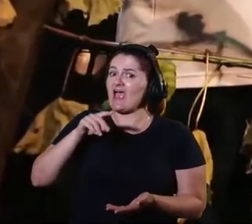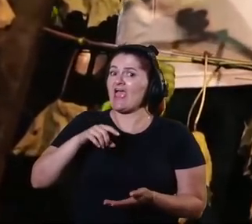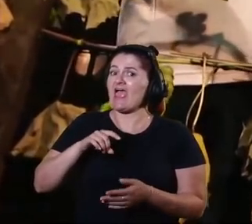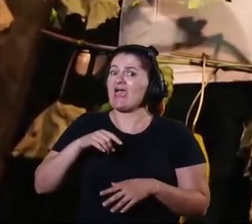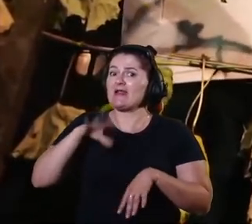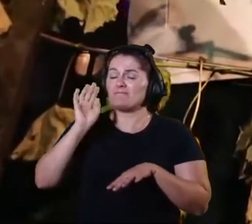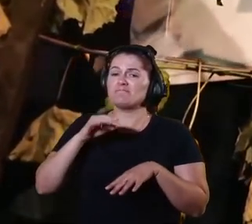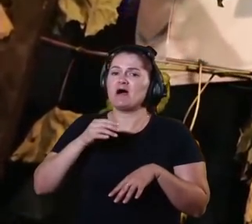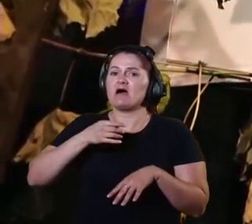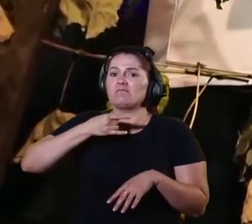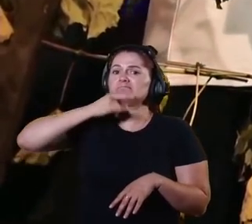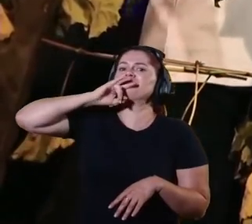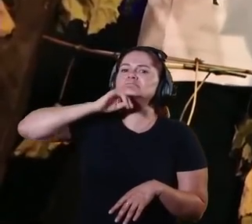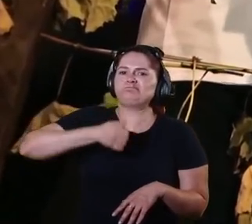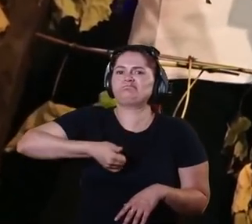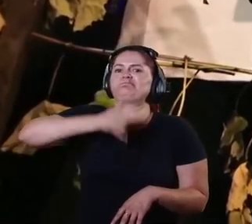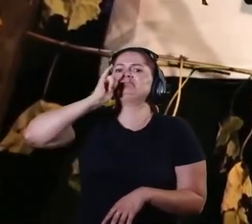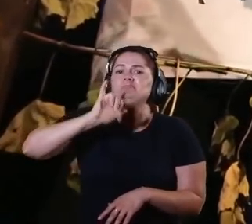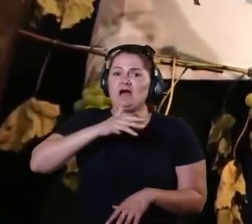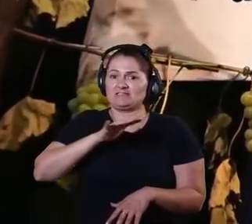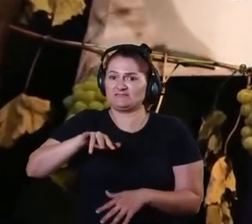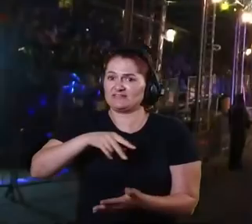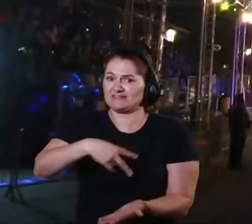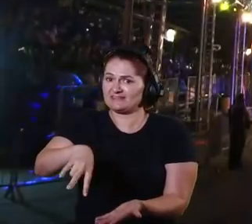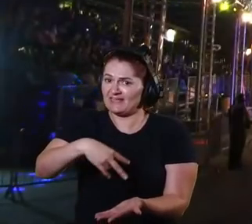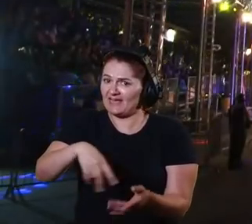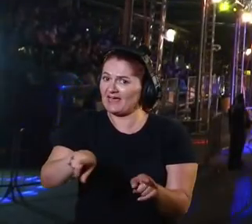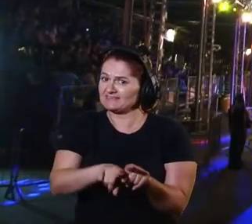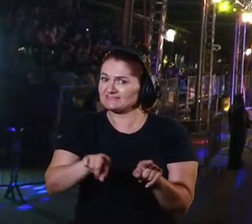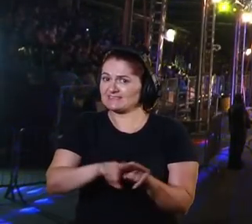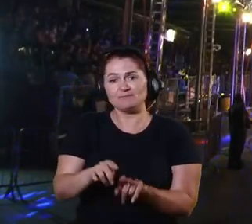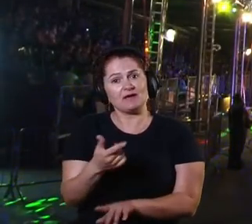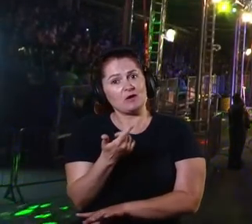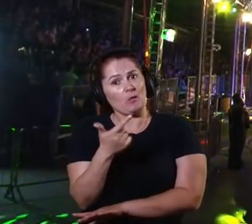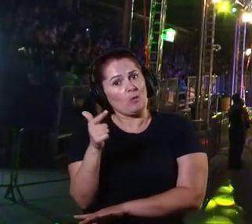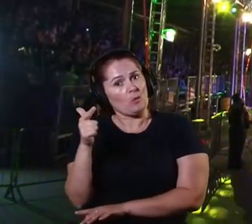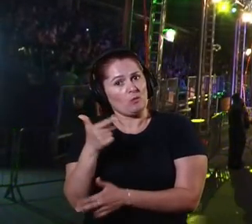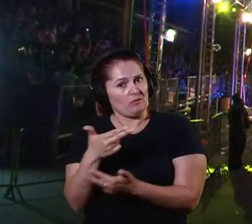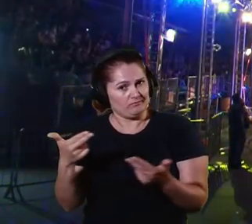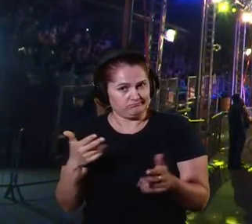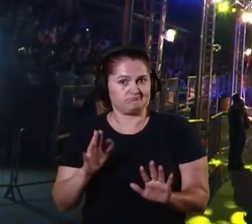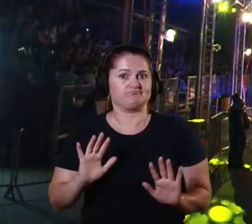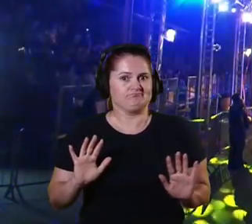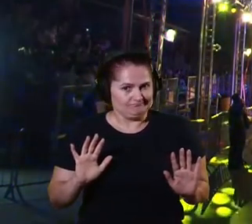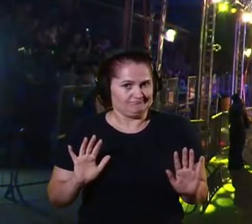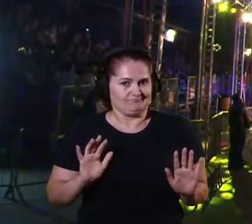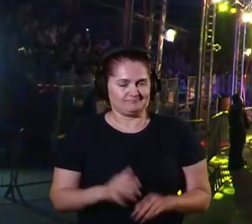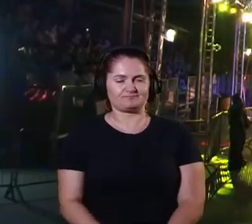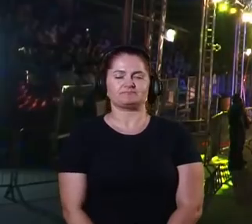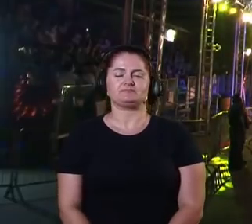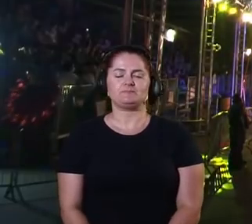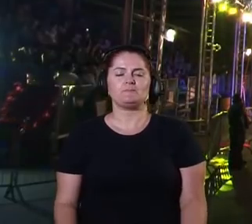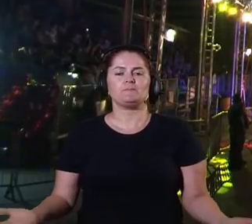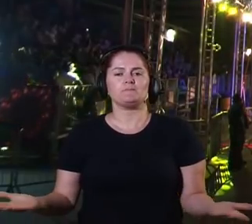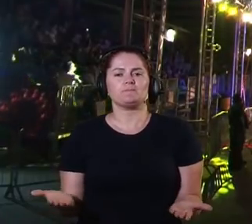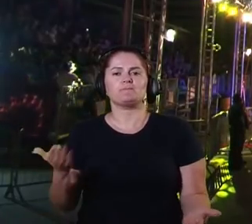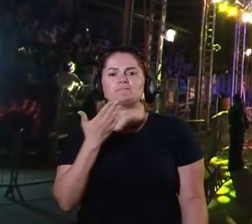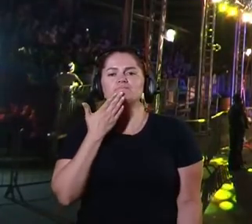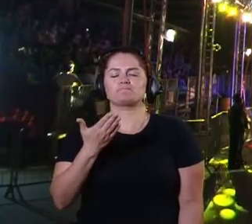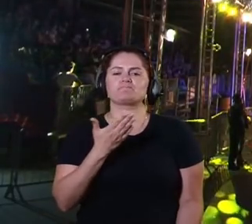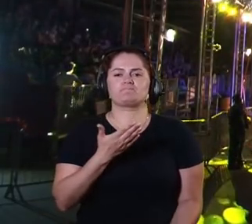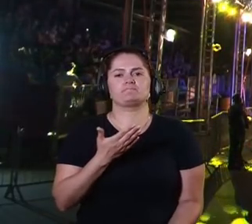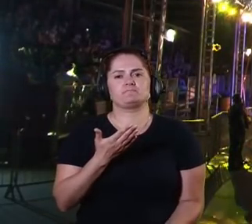dança. E saía até muitas outras coisas, eu acho. Vou pedir para vocês, ainda tem